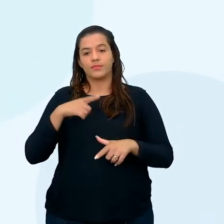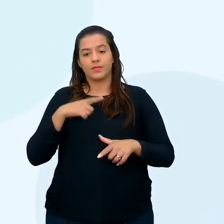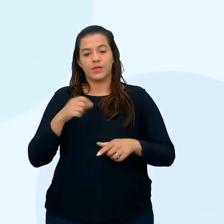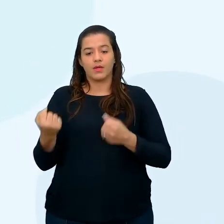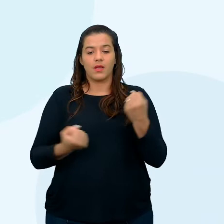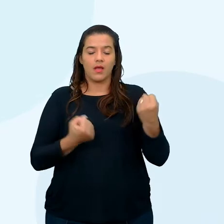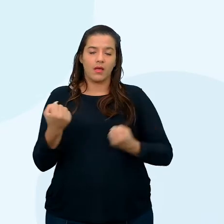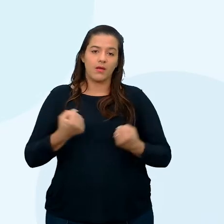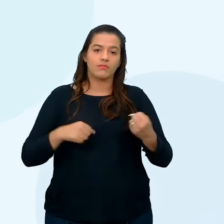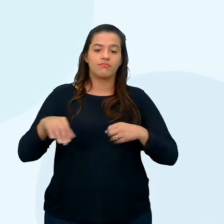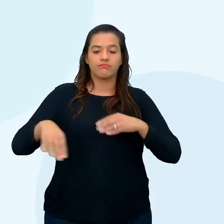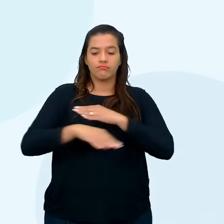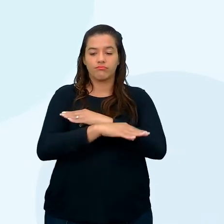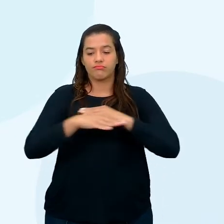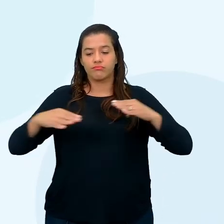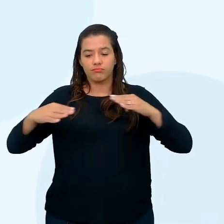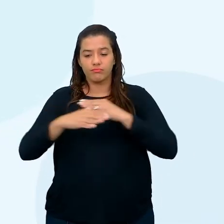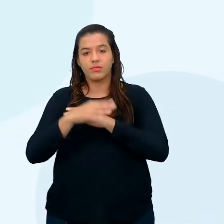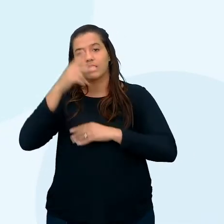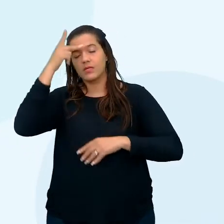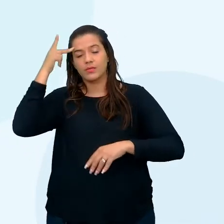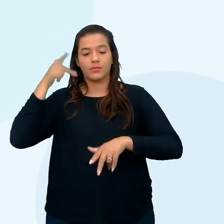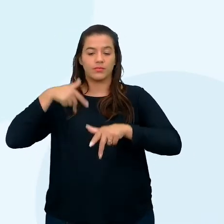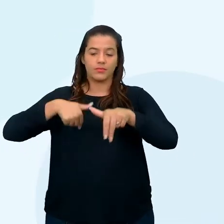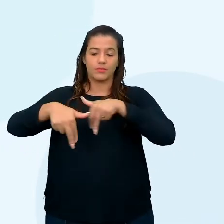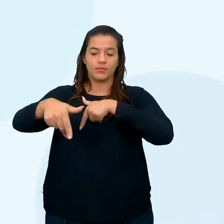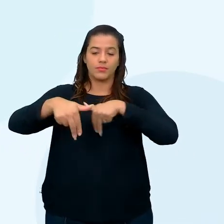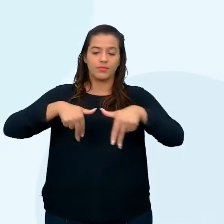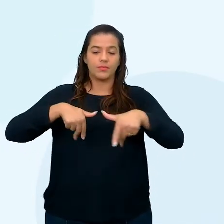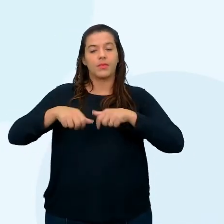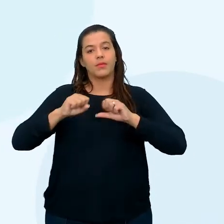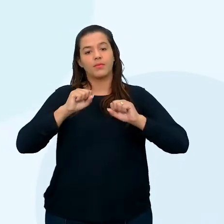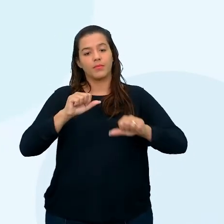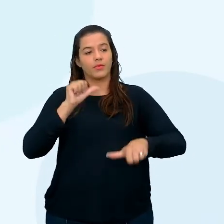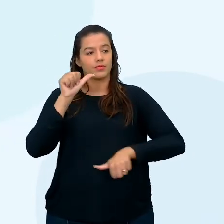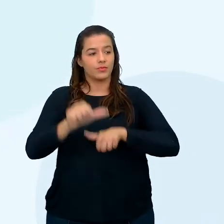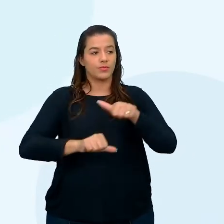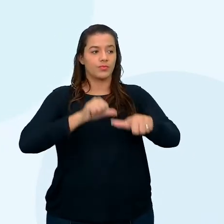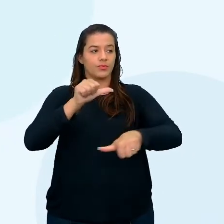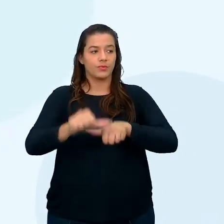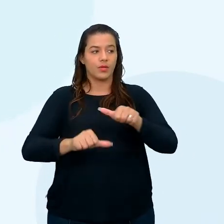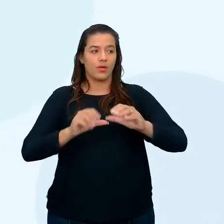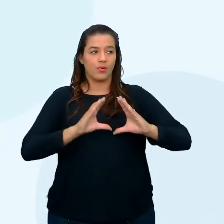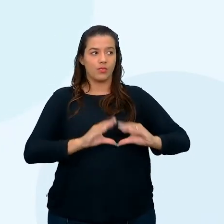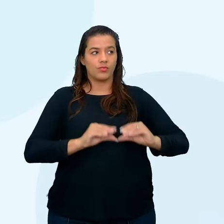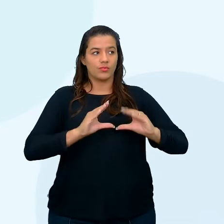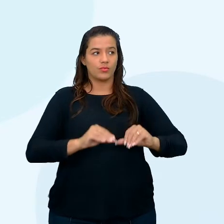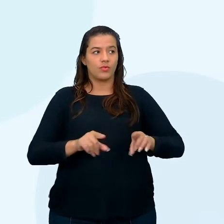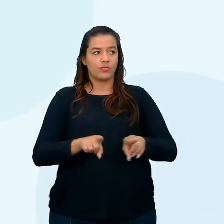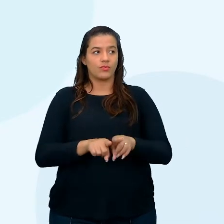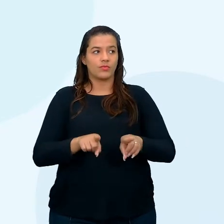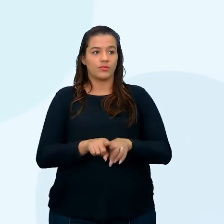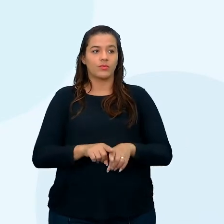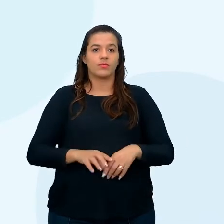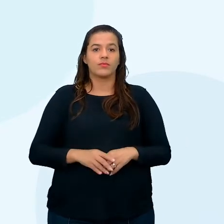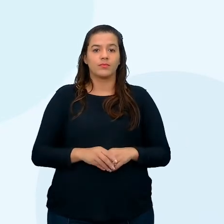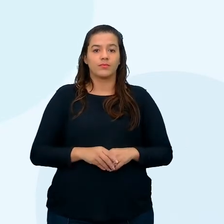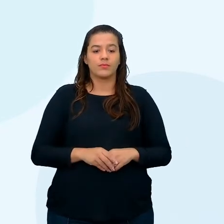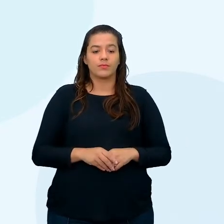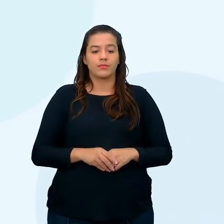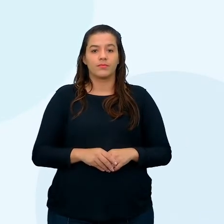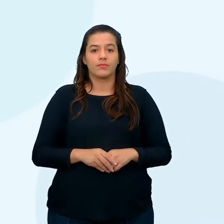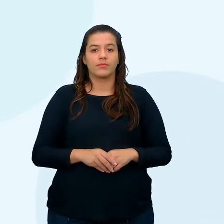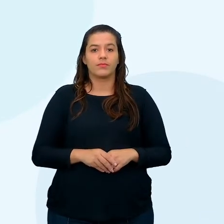passando, as pessoas andando. Isso pode também fazer a modificação ou revolvimento também desse solo,